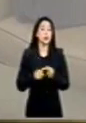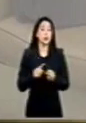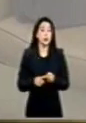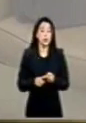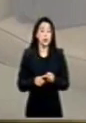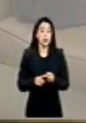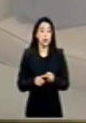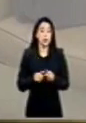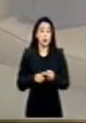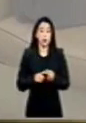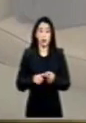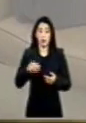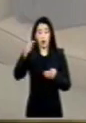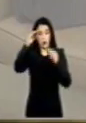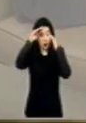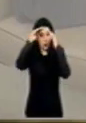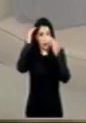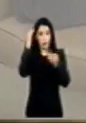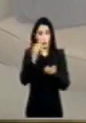função.